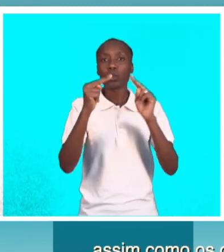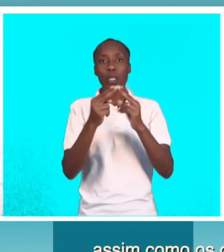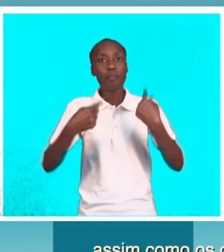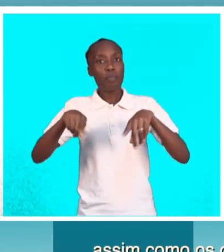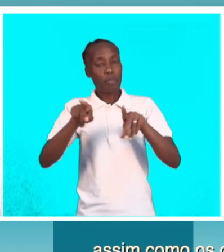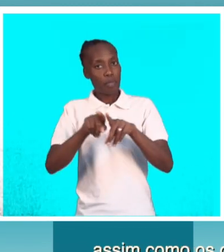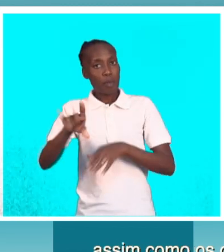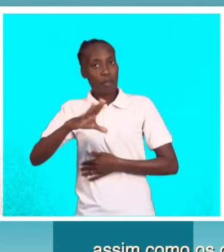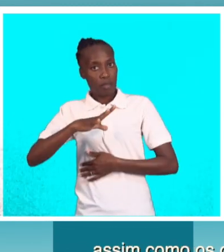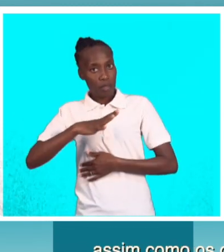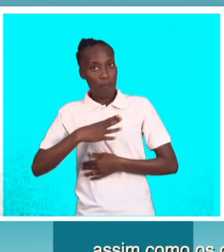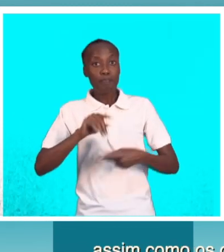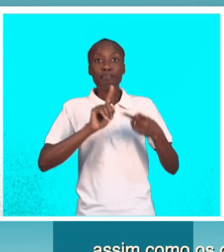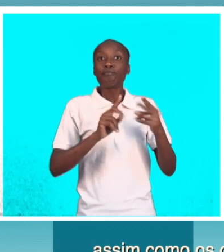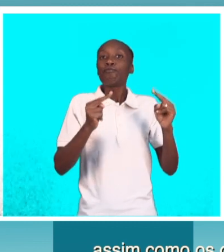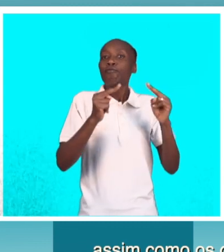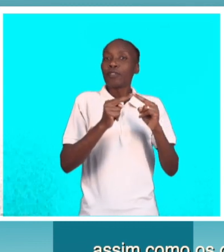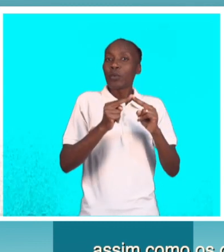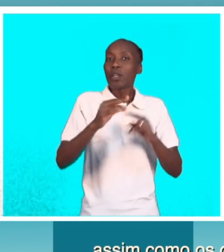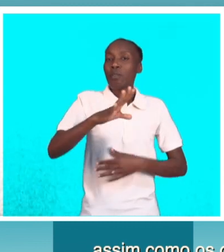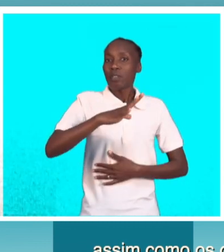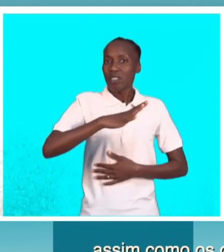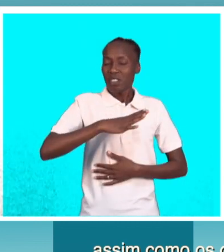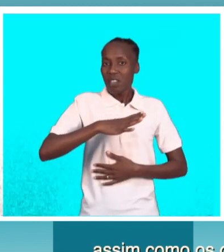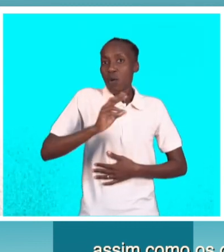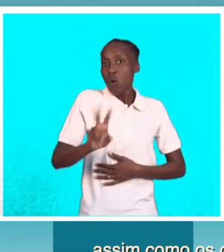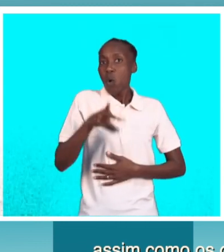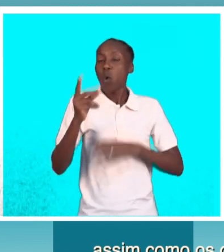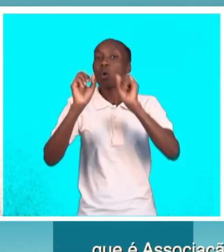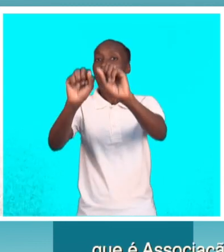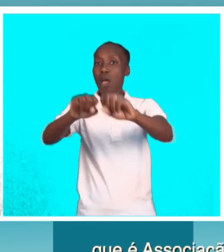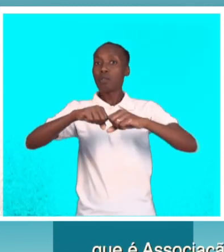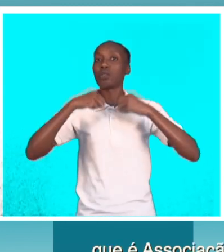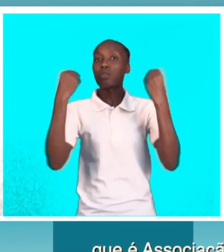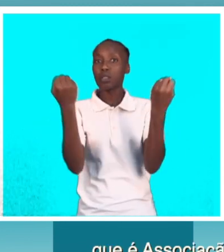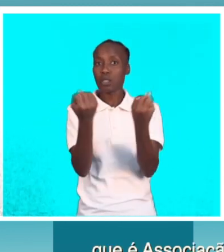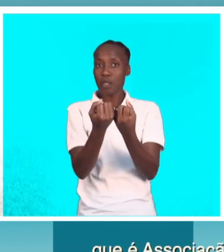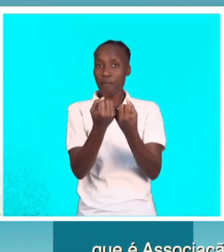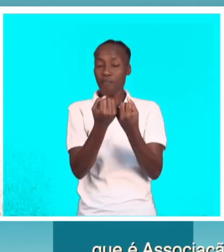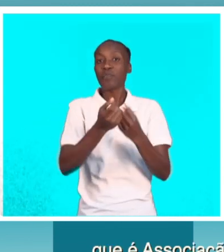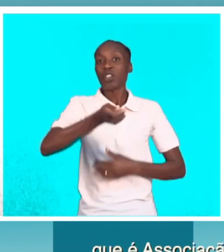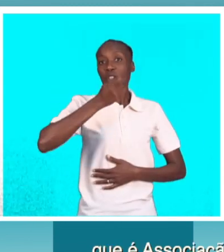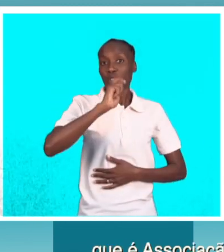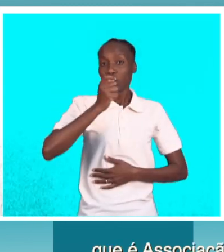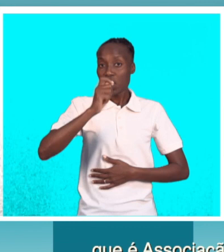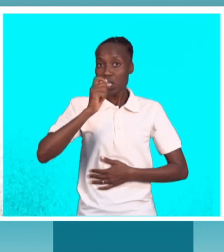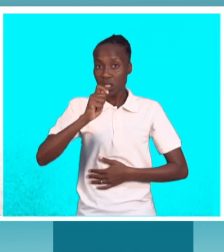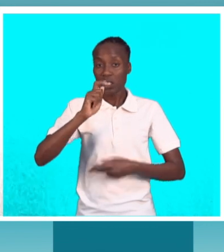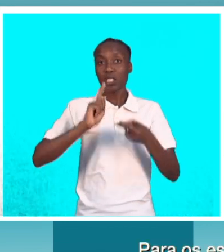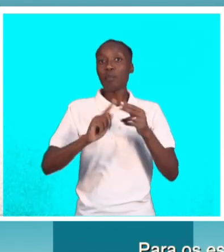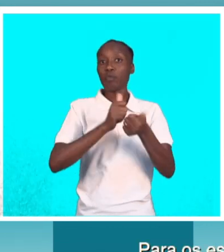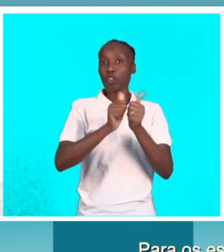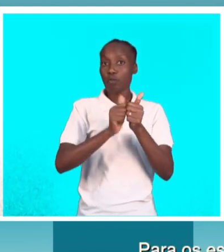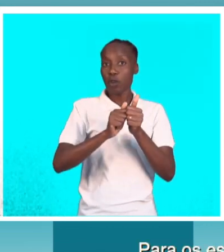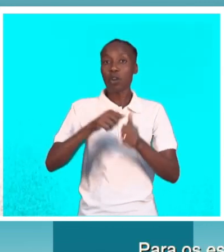como os contactos que existem através da CNIDE, que é a Associação de Jornalistas Desportivos de Portugal.